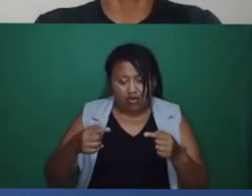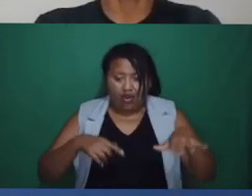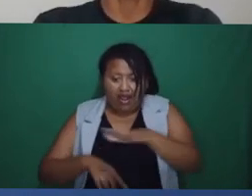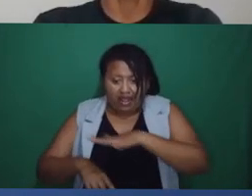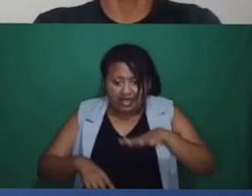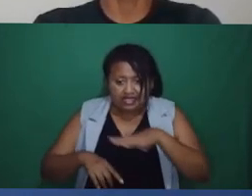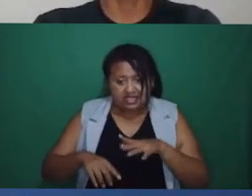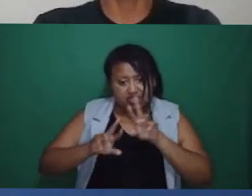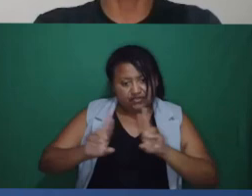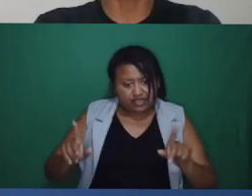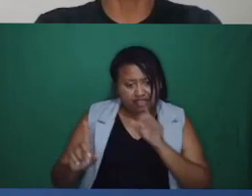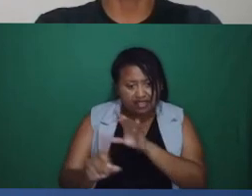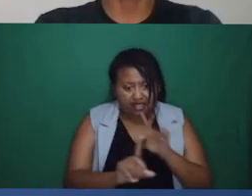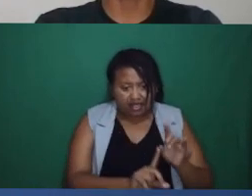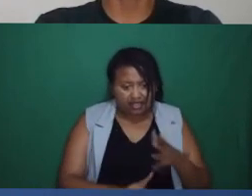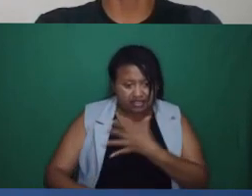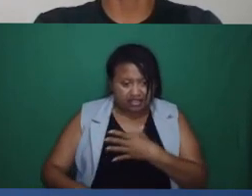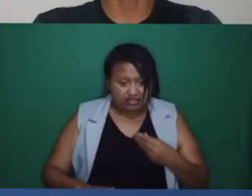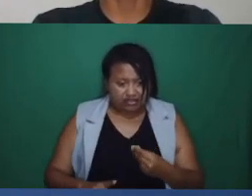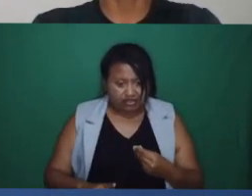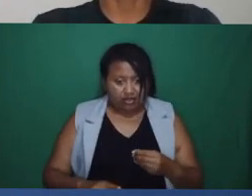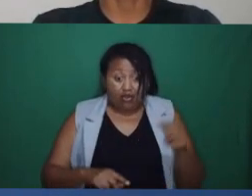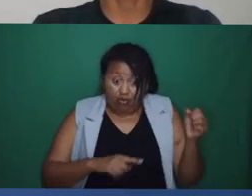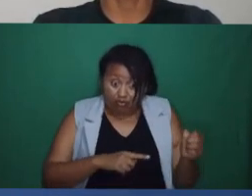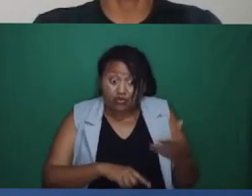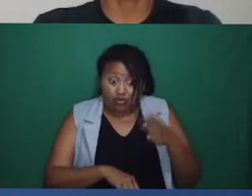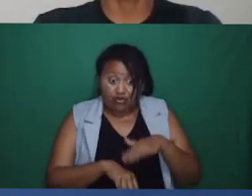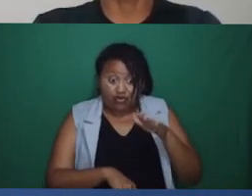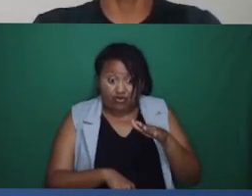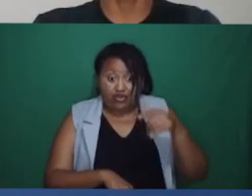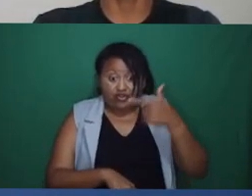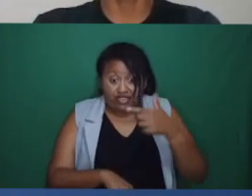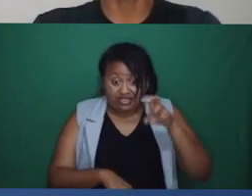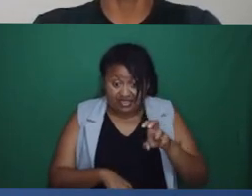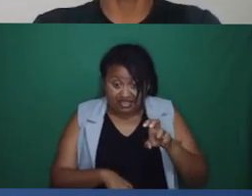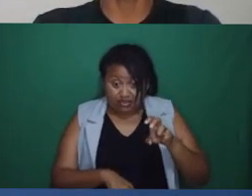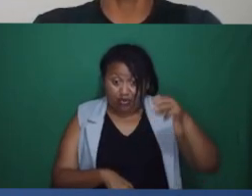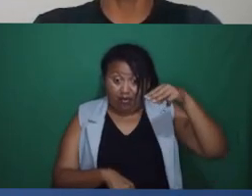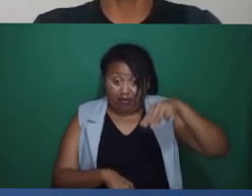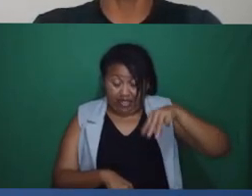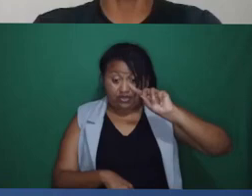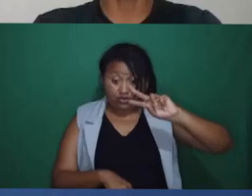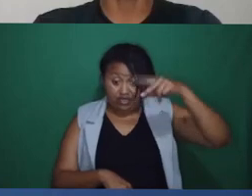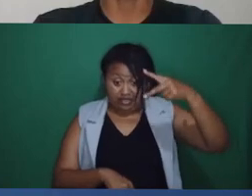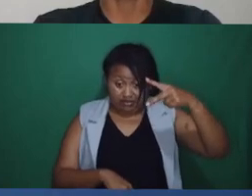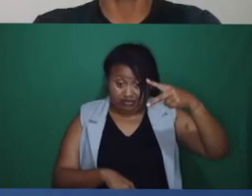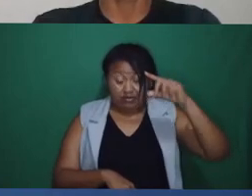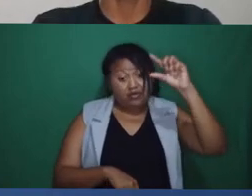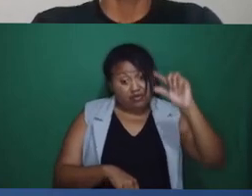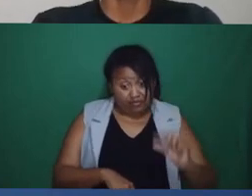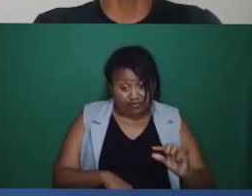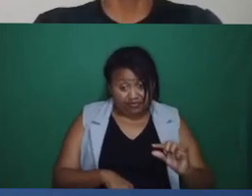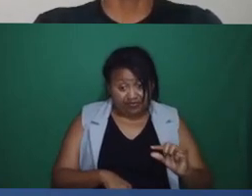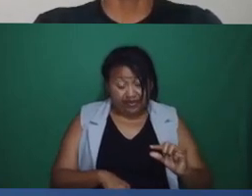filho o mais novo receberia um terreno com 25 metros quadrados a menos que o filho mais velho